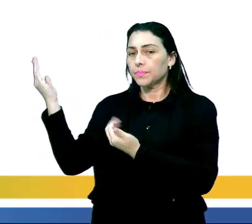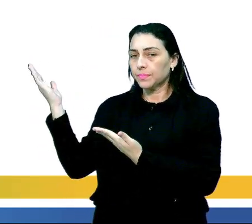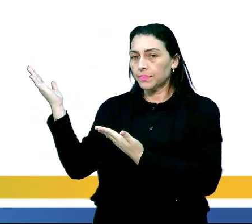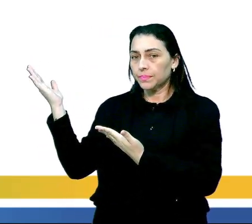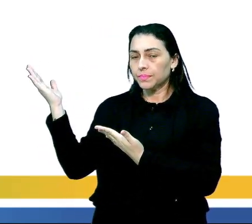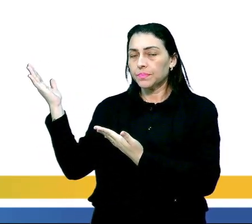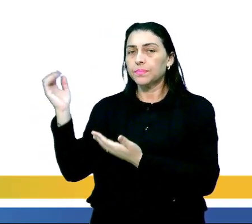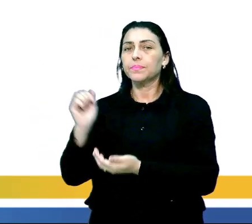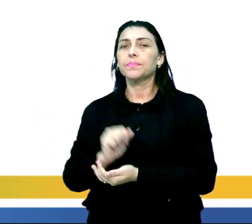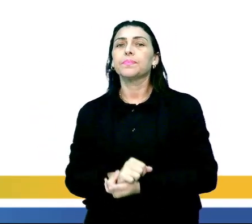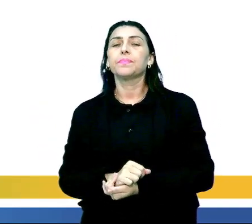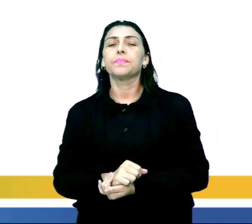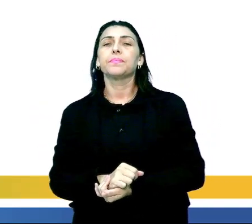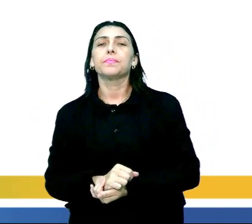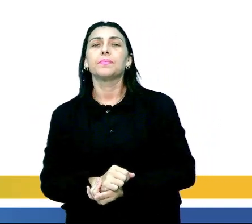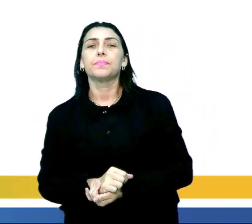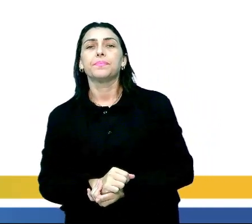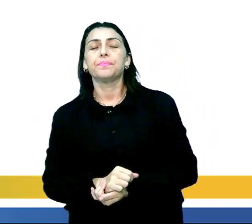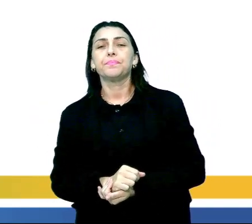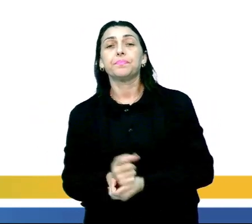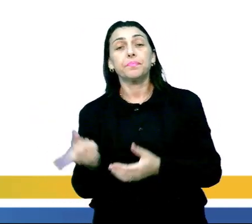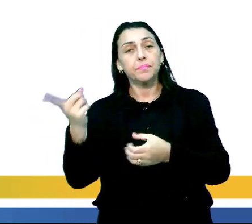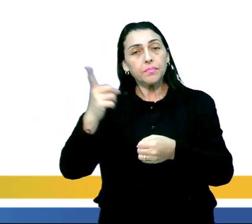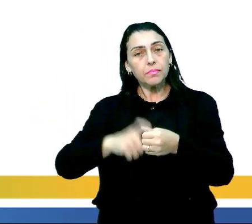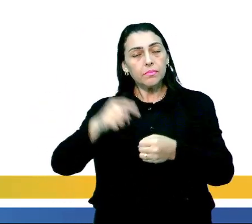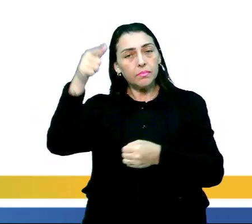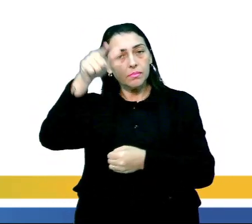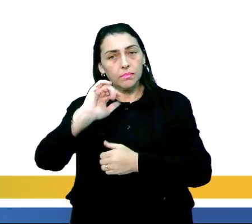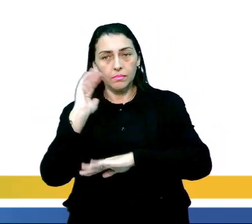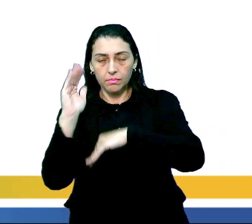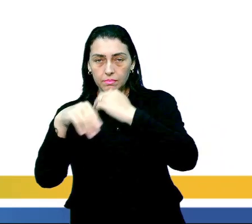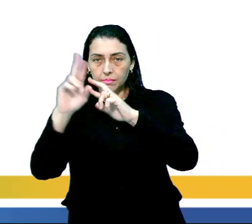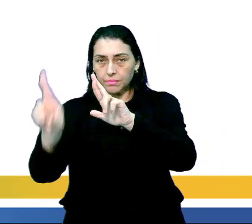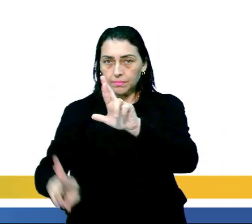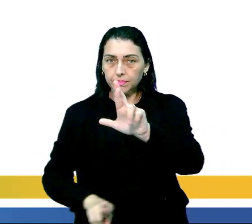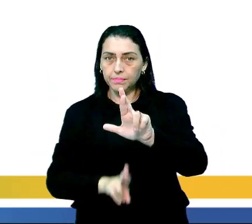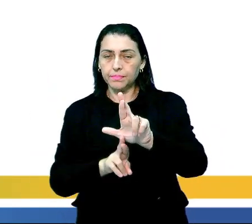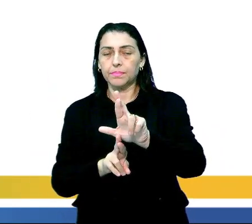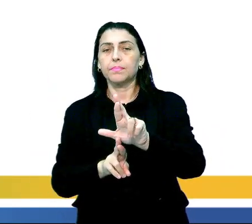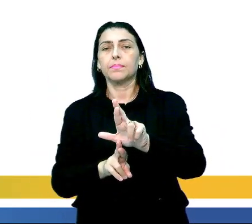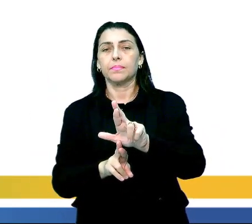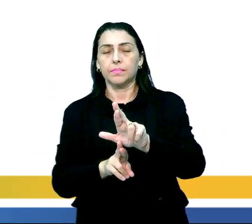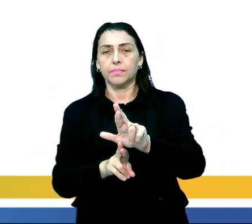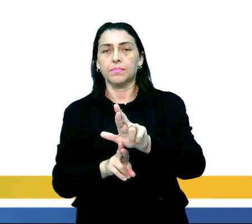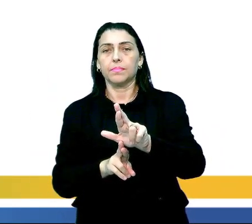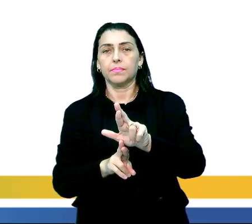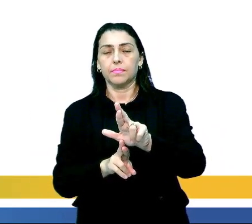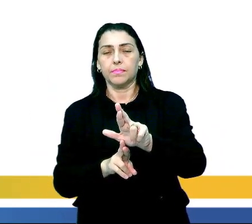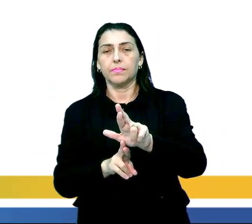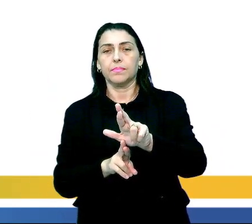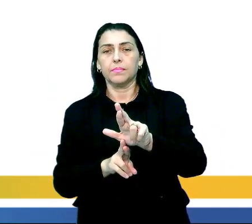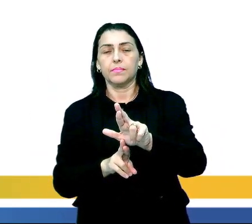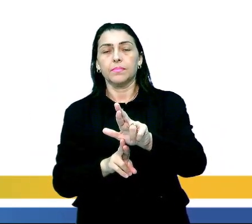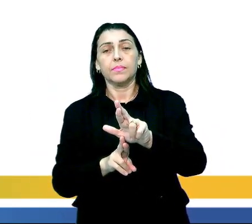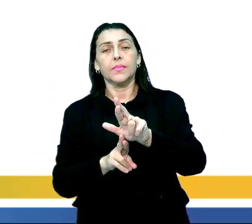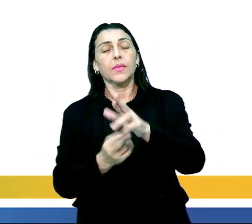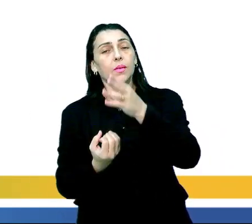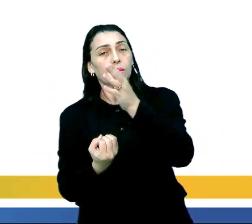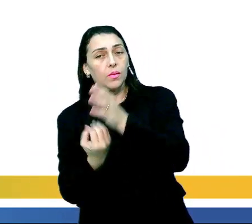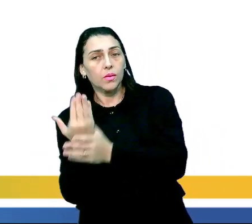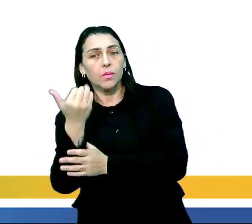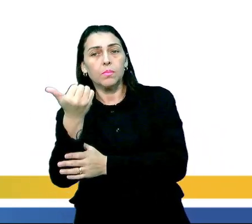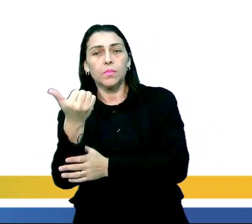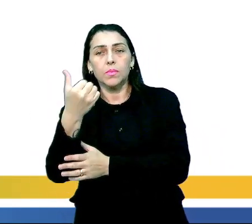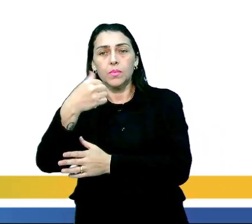Futuro Comum. Então, volto a repetir, o desenvolvimento sustentável, tá? Ele vem aí nascendo lá